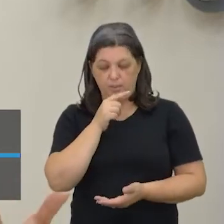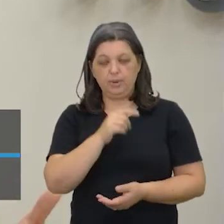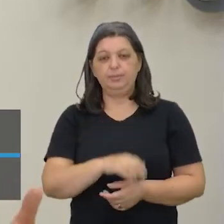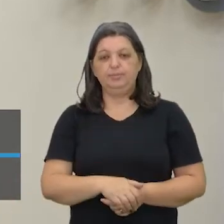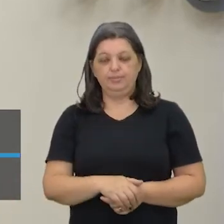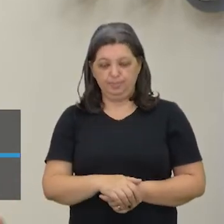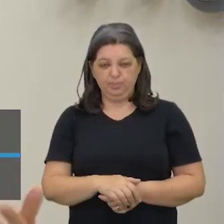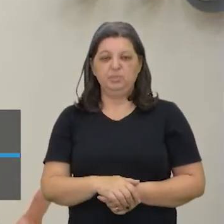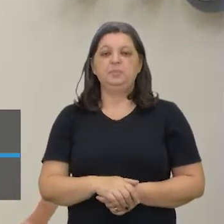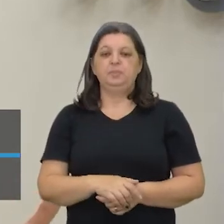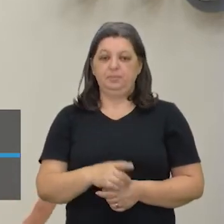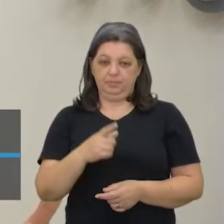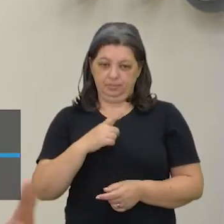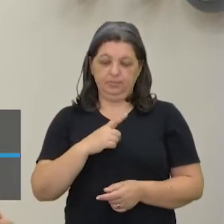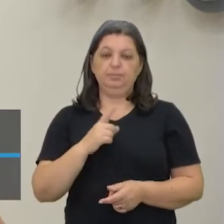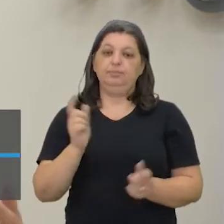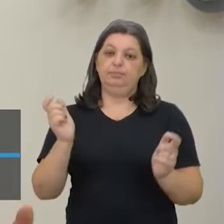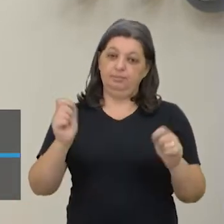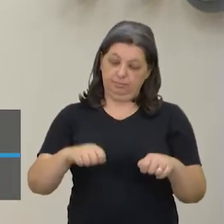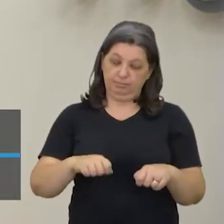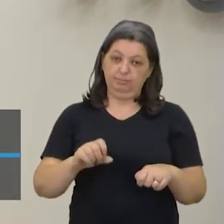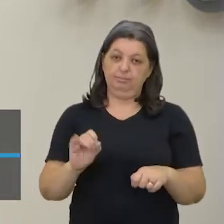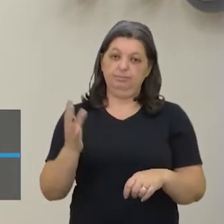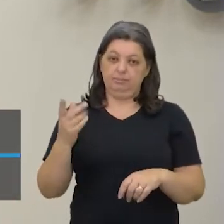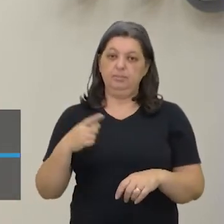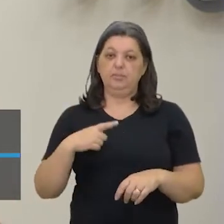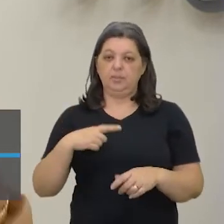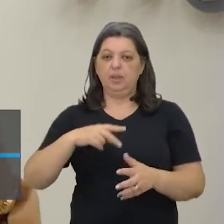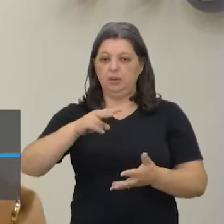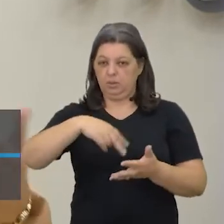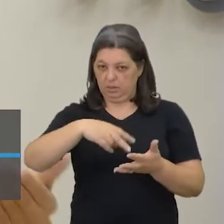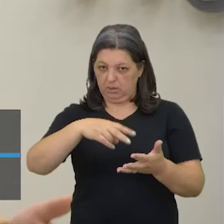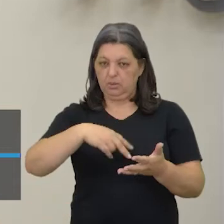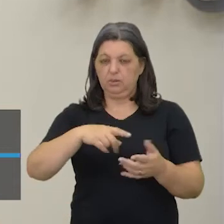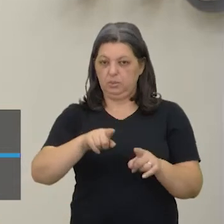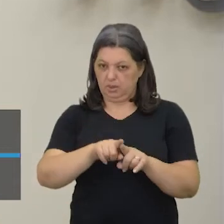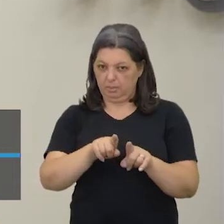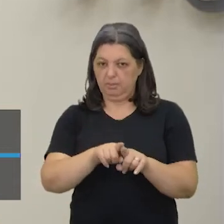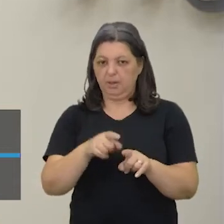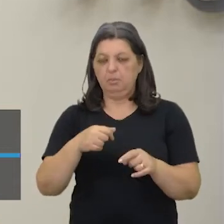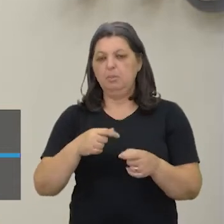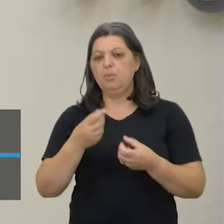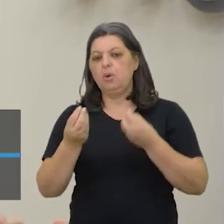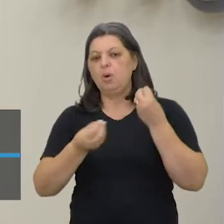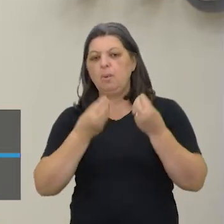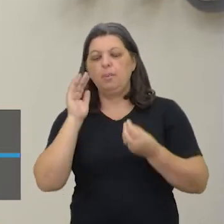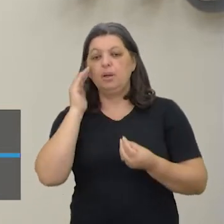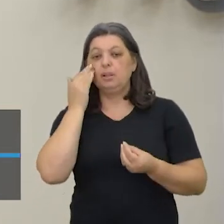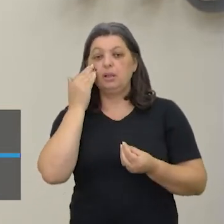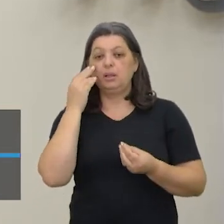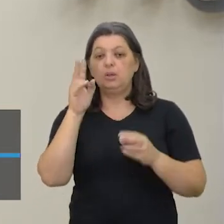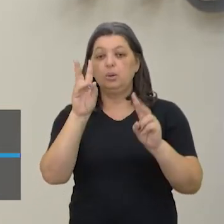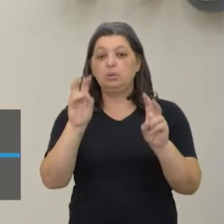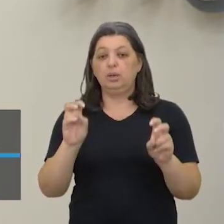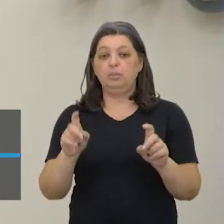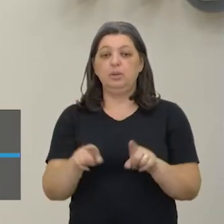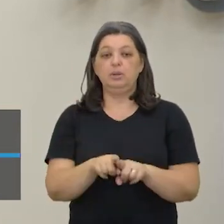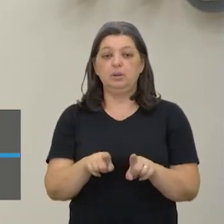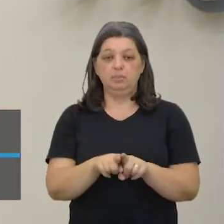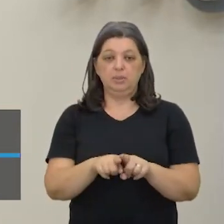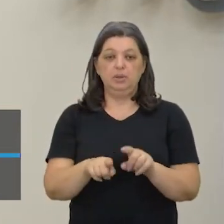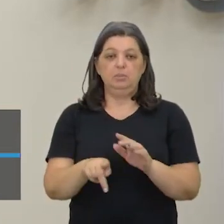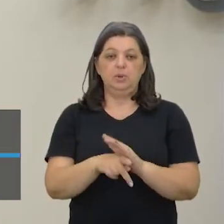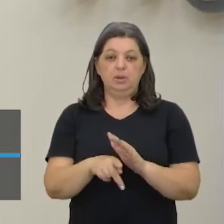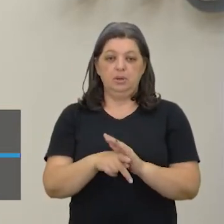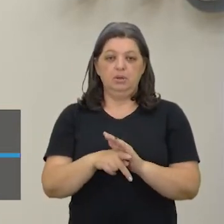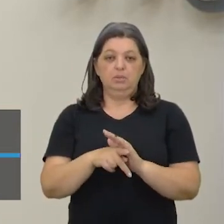essa probabilidade e eu também tenho lido sobre isso, né, mais reportagens para entender o assunto. O caso do ataque à escola de Suzano,